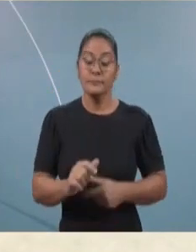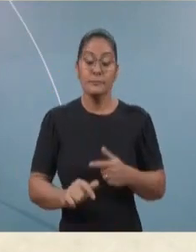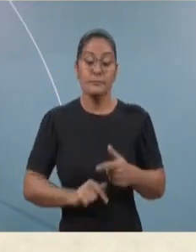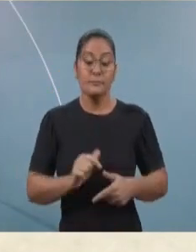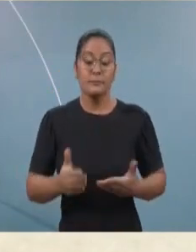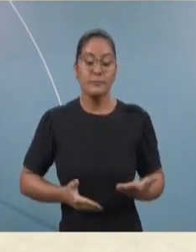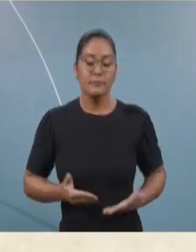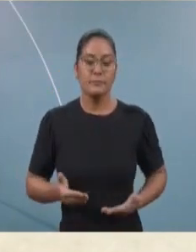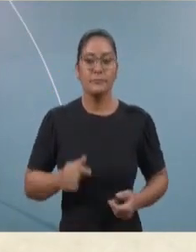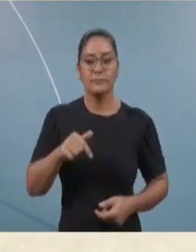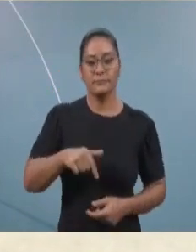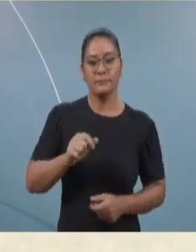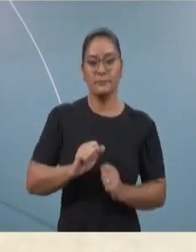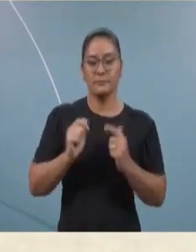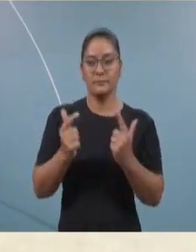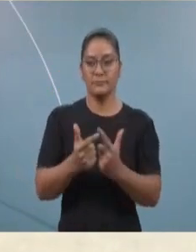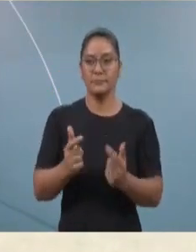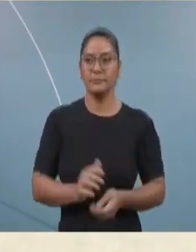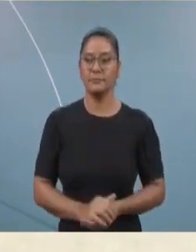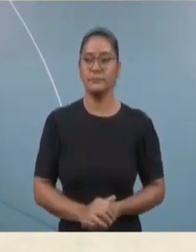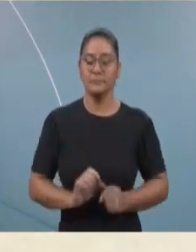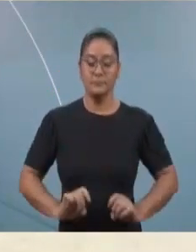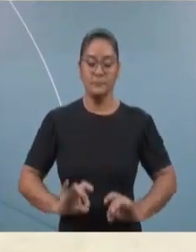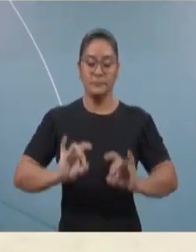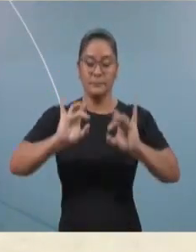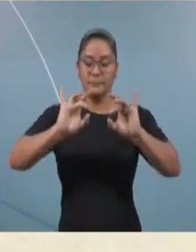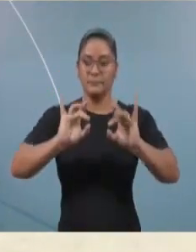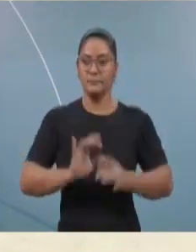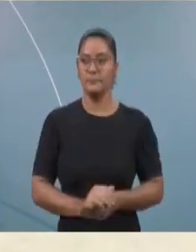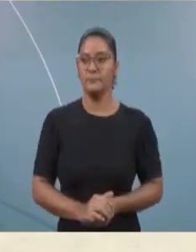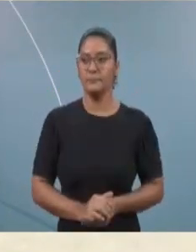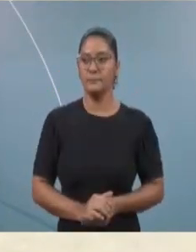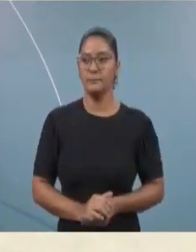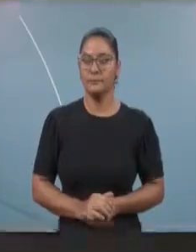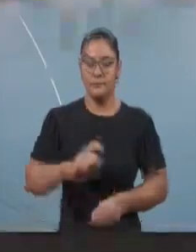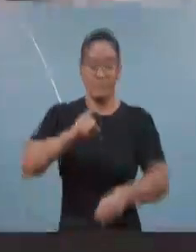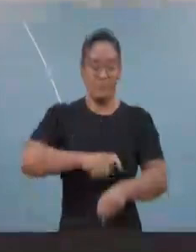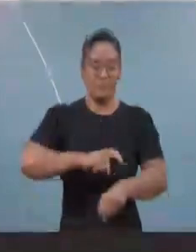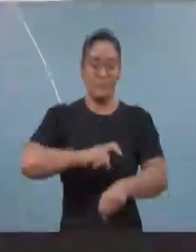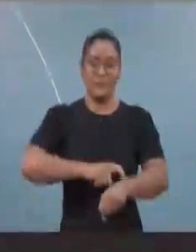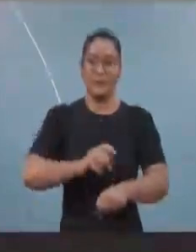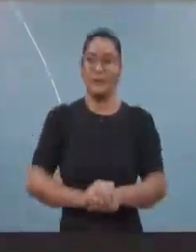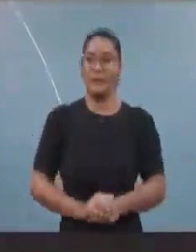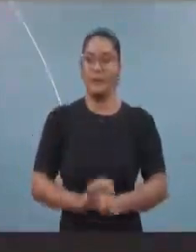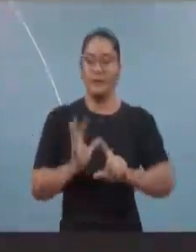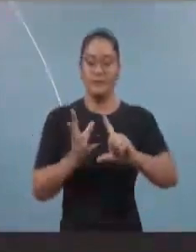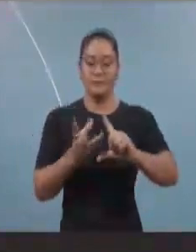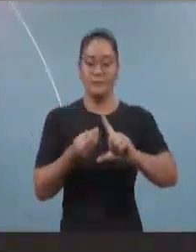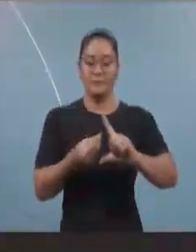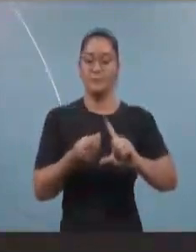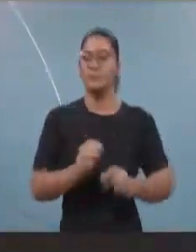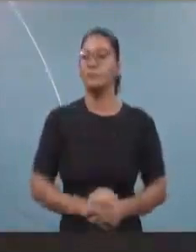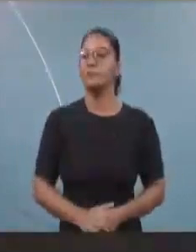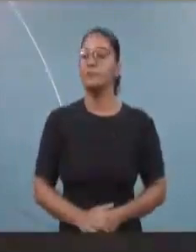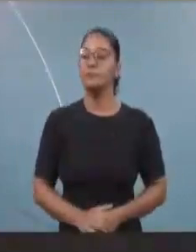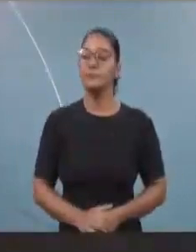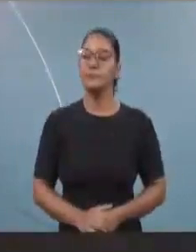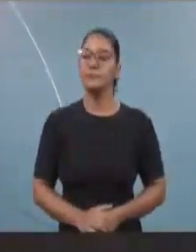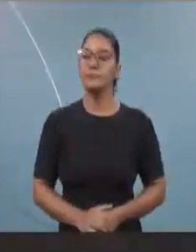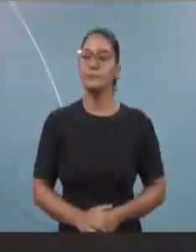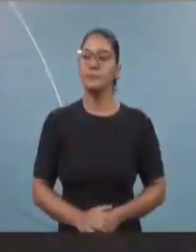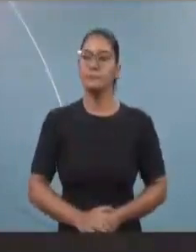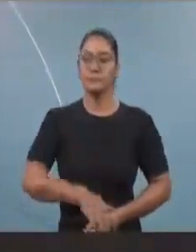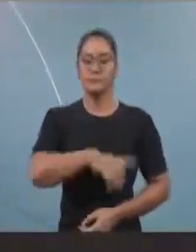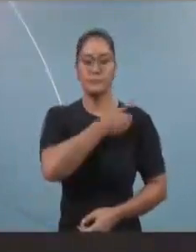desta casa em especial a todos que nos acompanha neste momento pela TV Assembleia